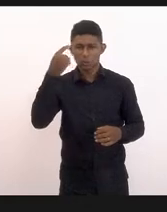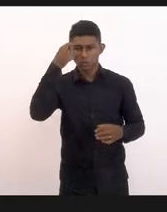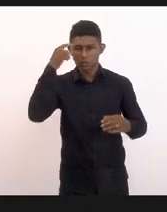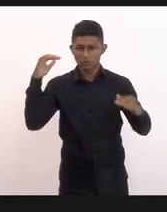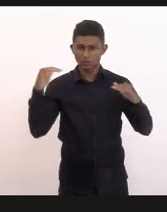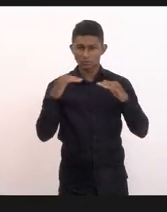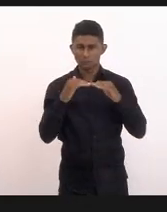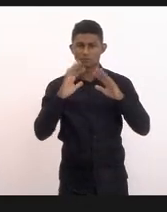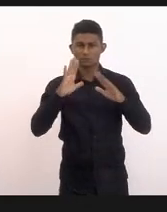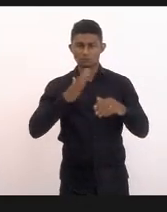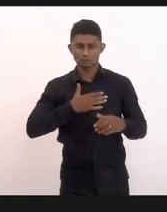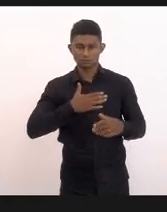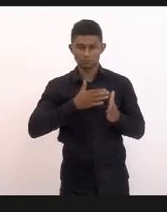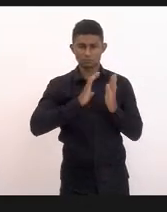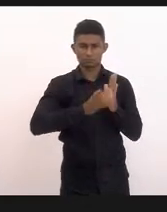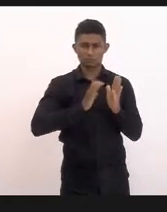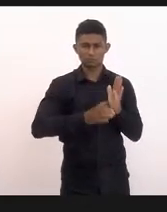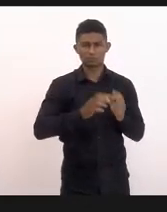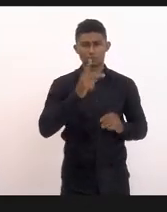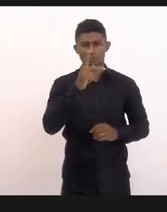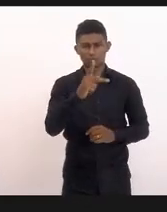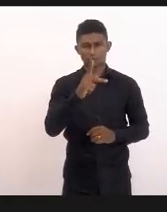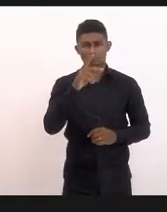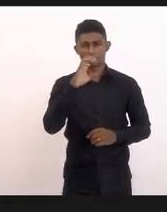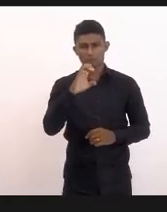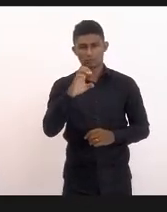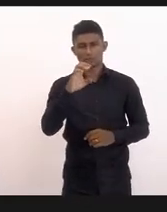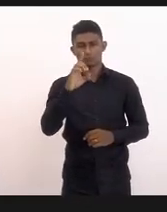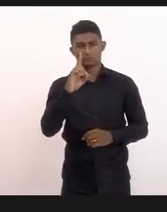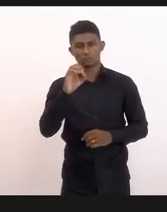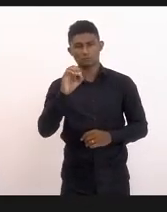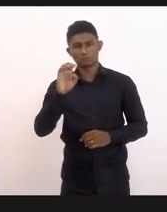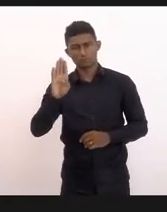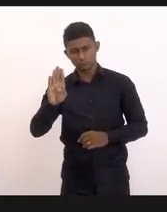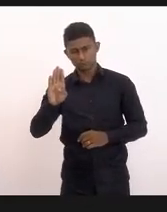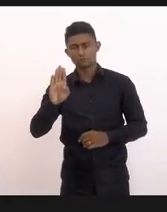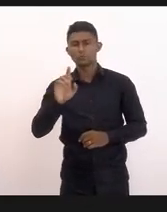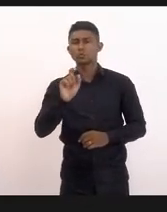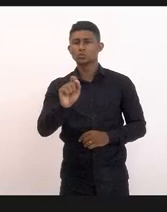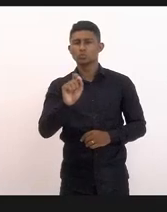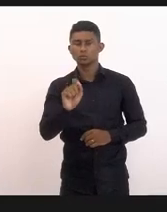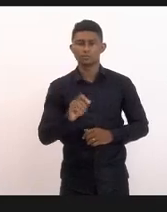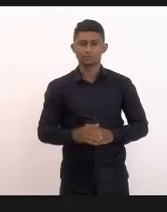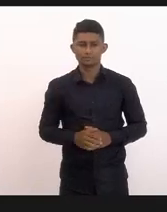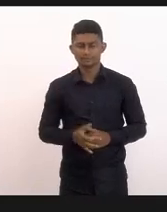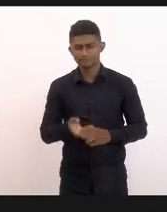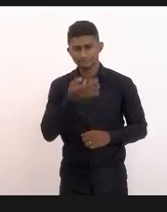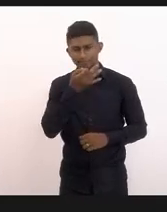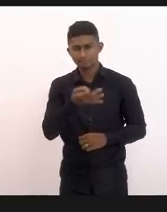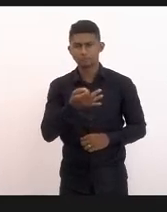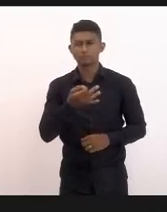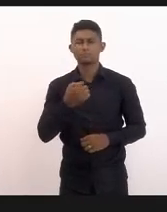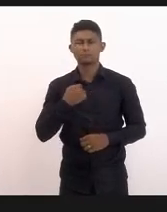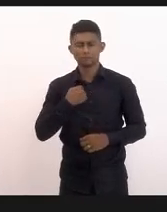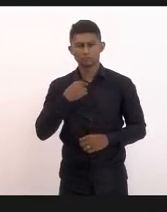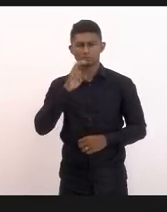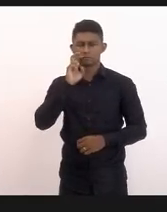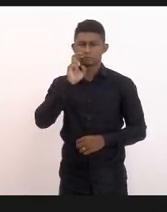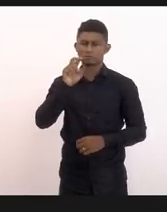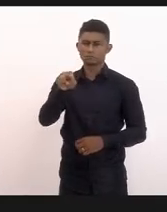do meu partido, o PCdoB, em relação a essa questão. Essa questão está me impressionando, a